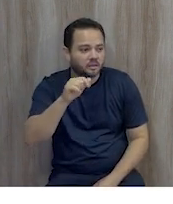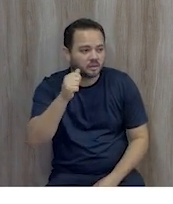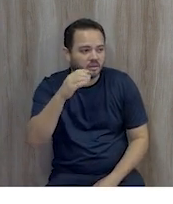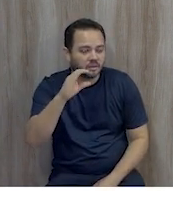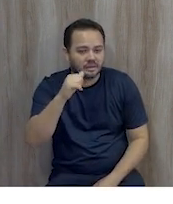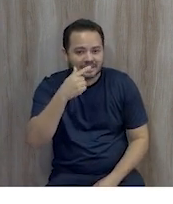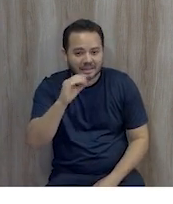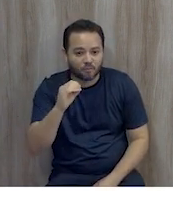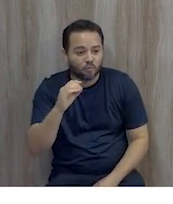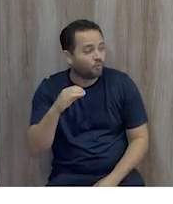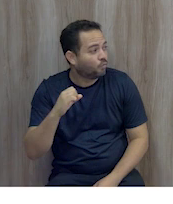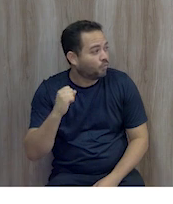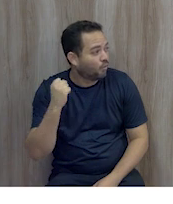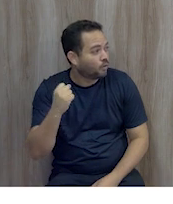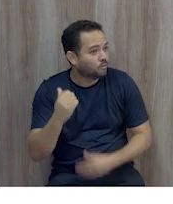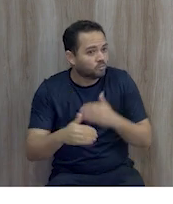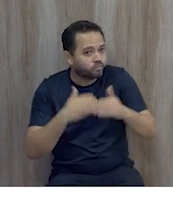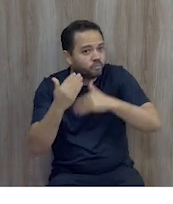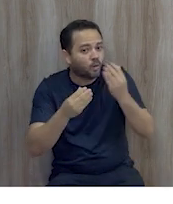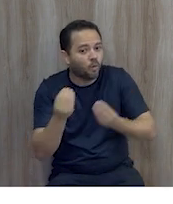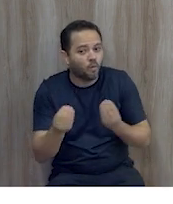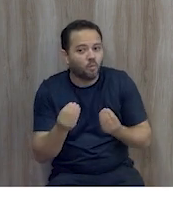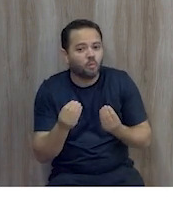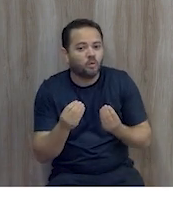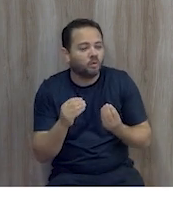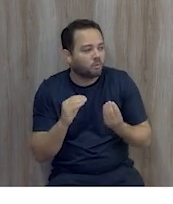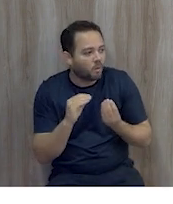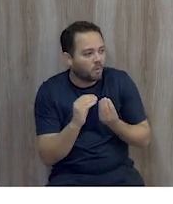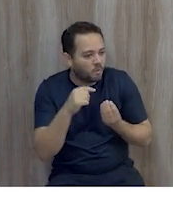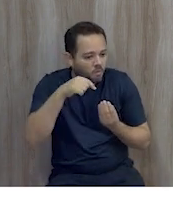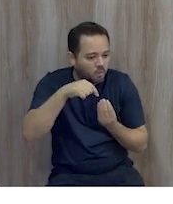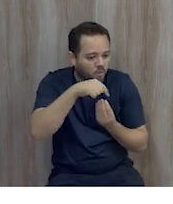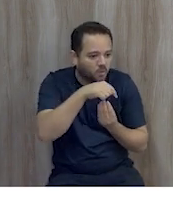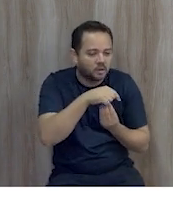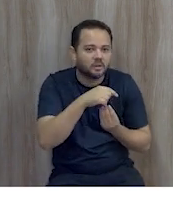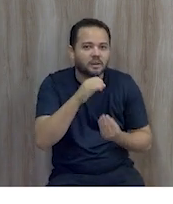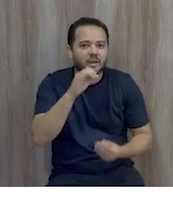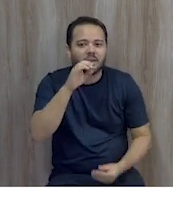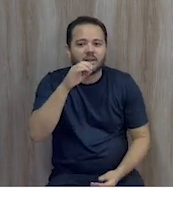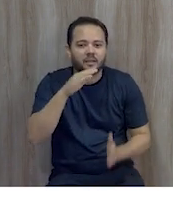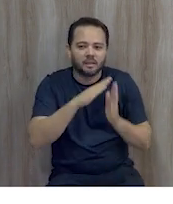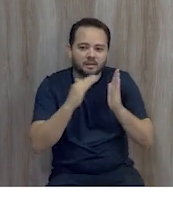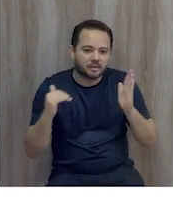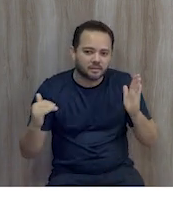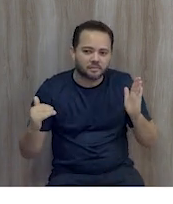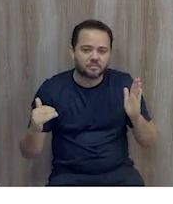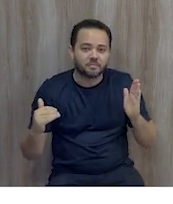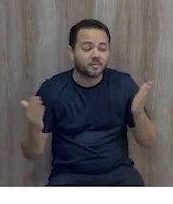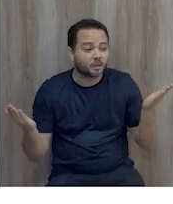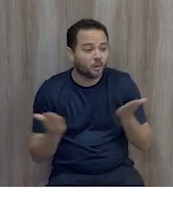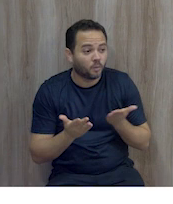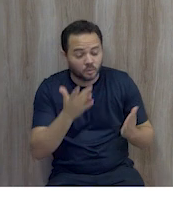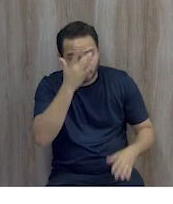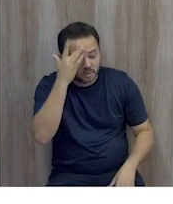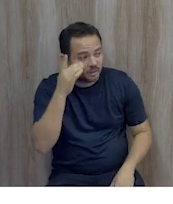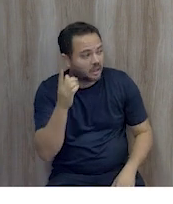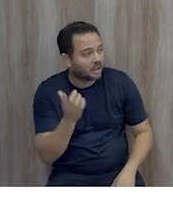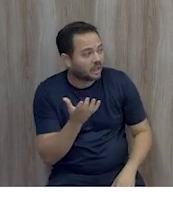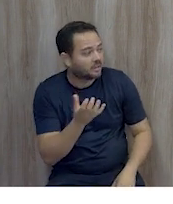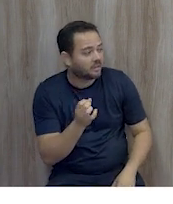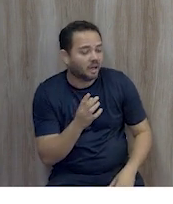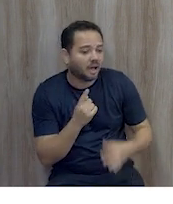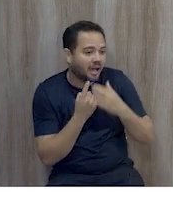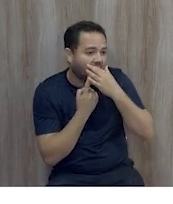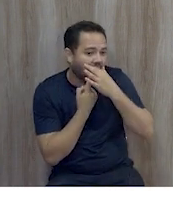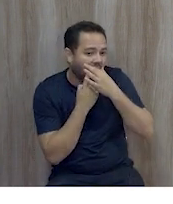muita força com esse boom da implantodontia estética. Hoje, né, a gente sabe que o paciente não quer simplesmente um implante. Colocou